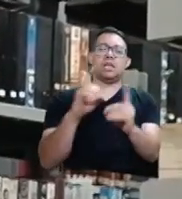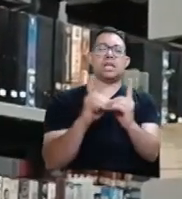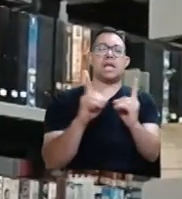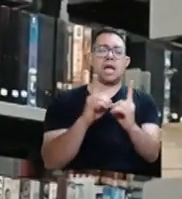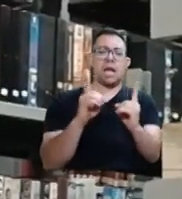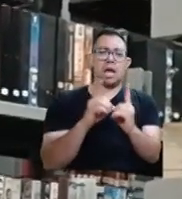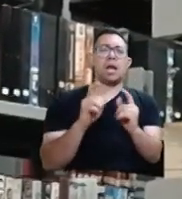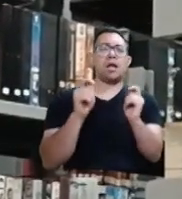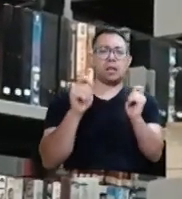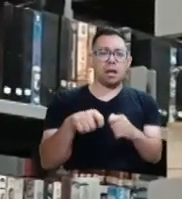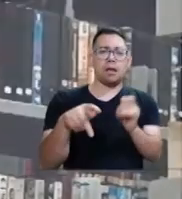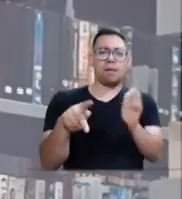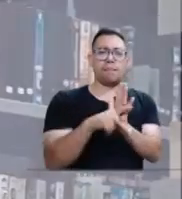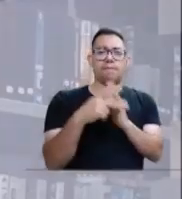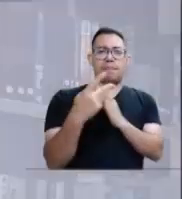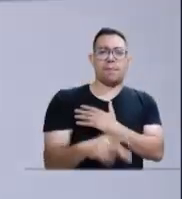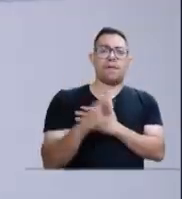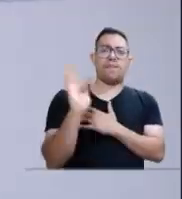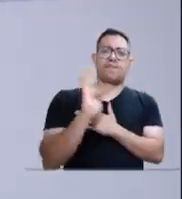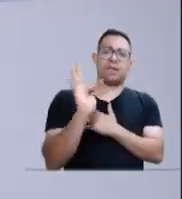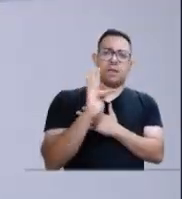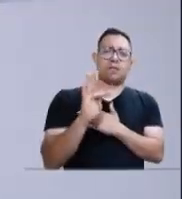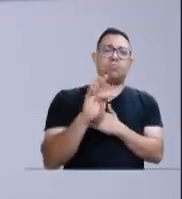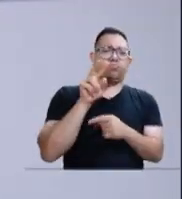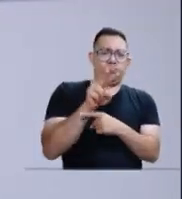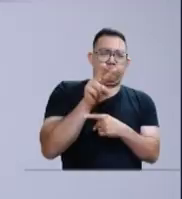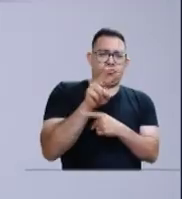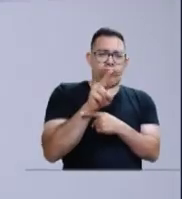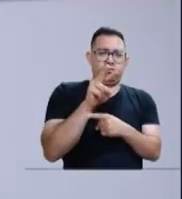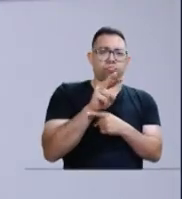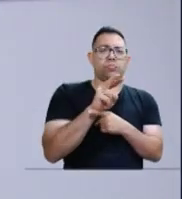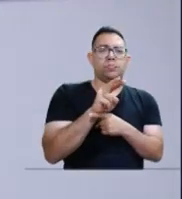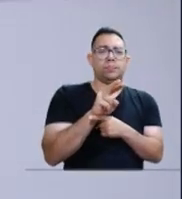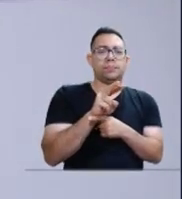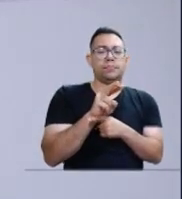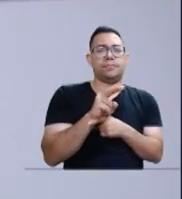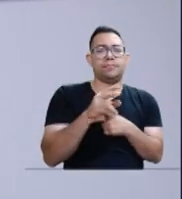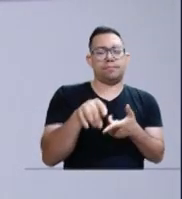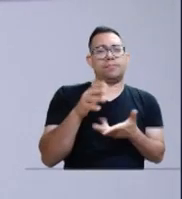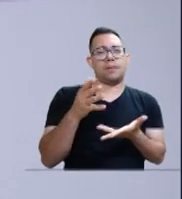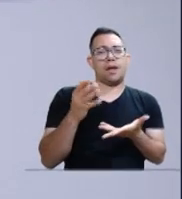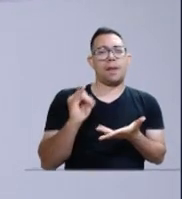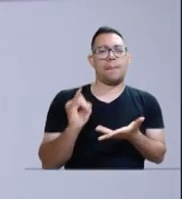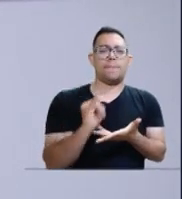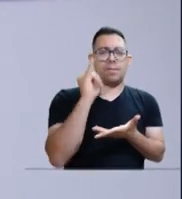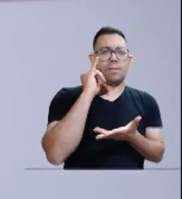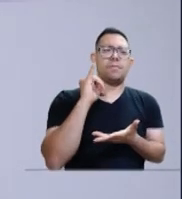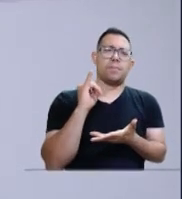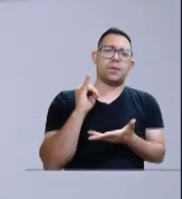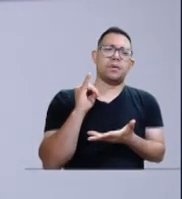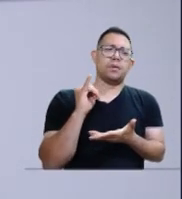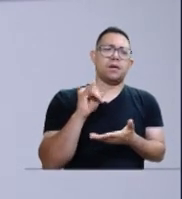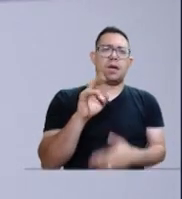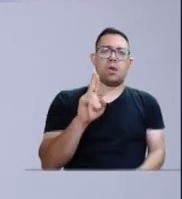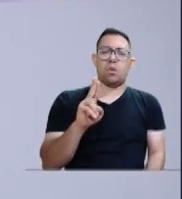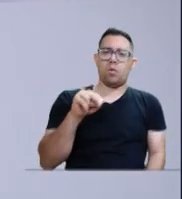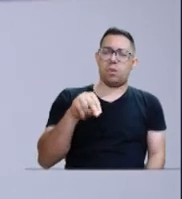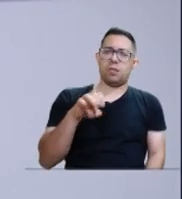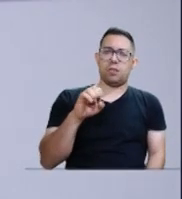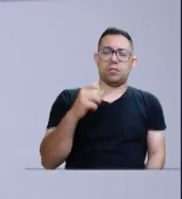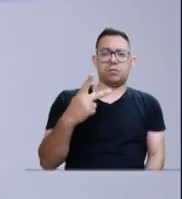de mostrar, olha, existe esse acervo e esse acervo está sendo bem preservado, né? Então, isso é fundamental